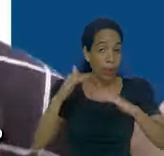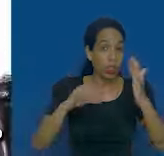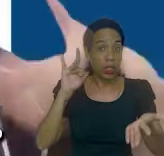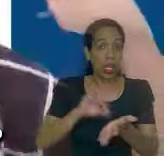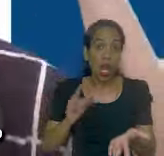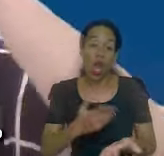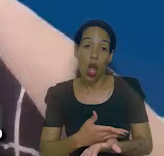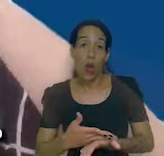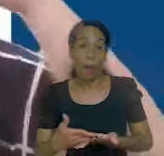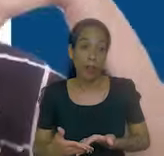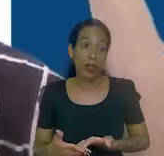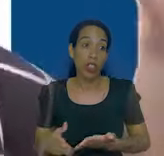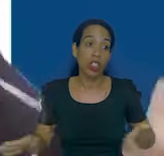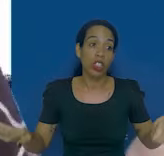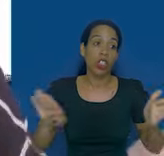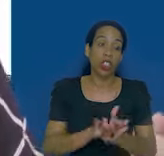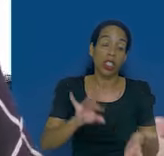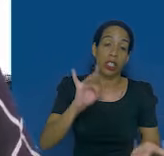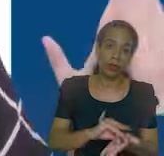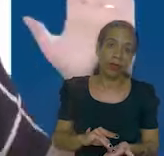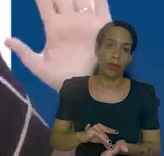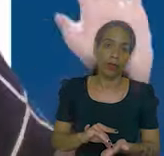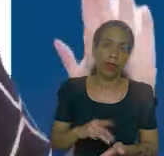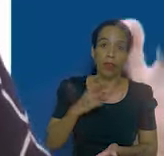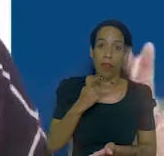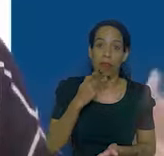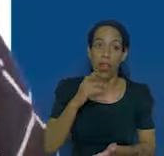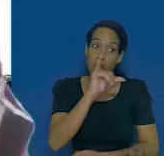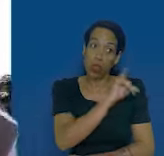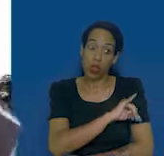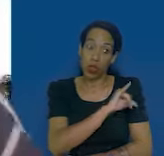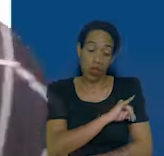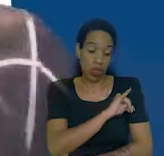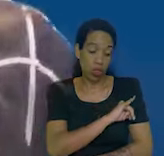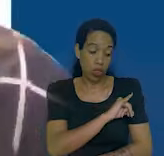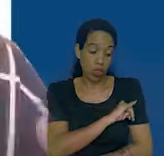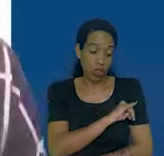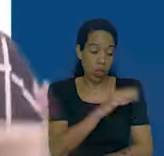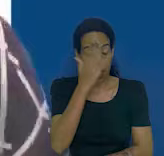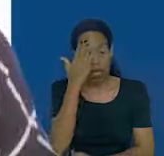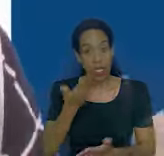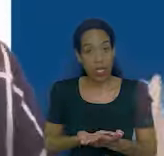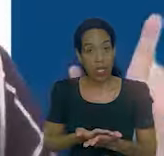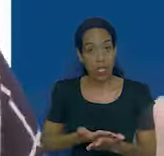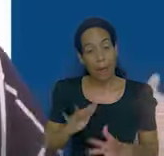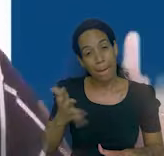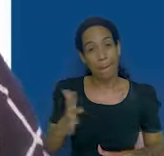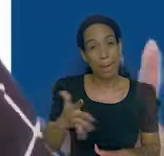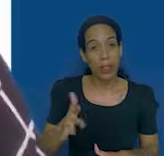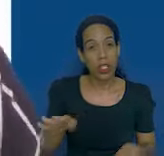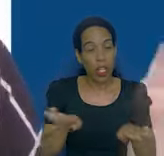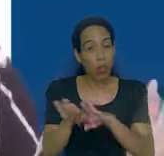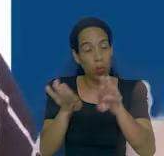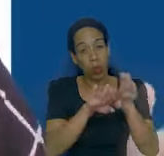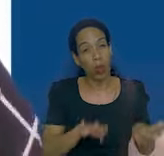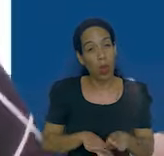realmente estão começando a chegar efetivamente para a gente. Estou falando aqui na capital, onde eu sou titular, então acredito que mais ou menos deva ser